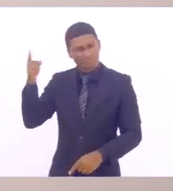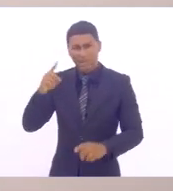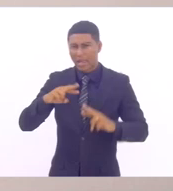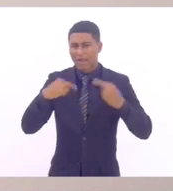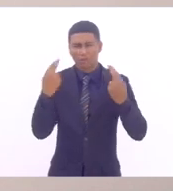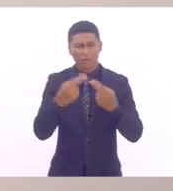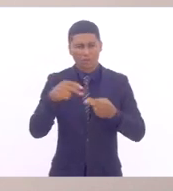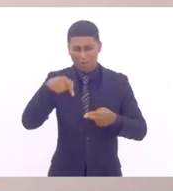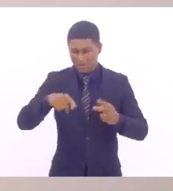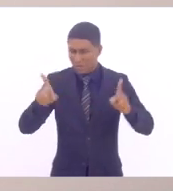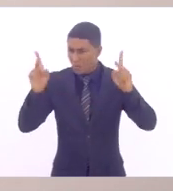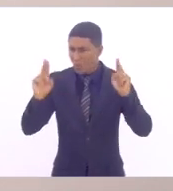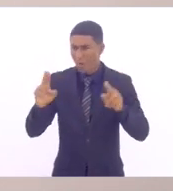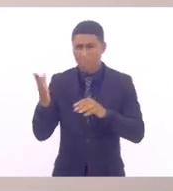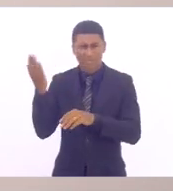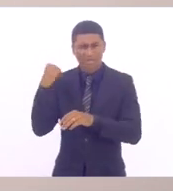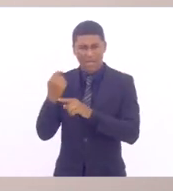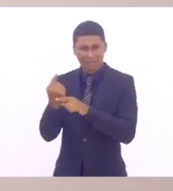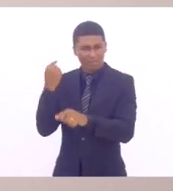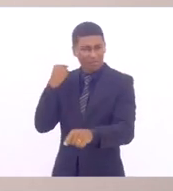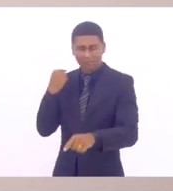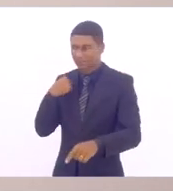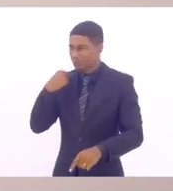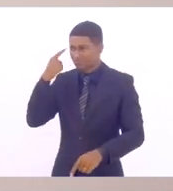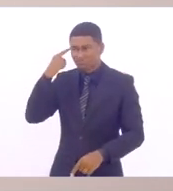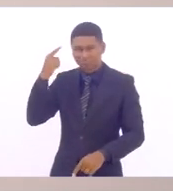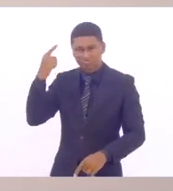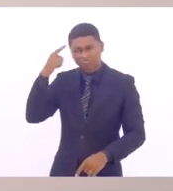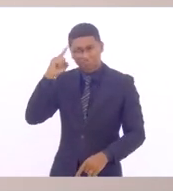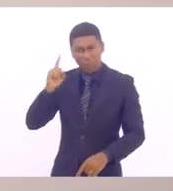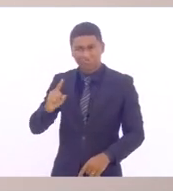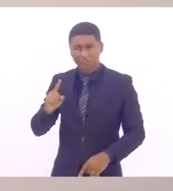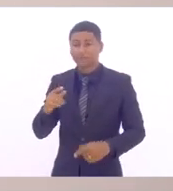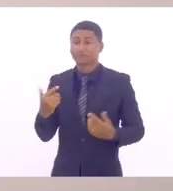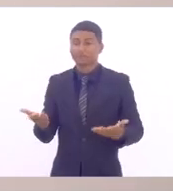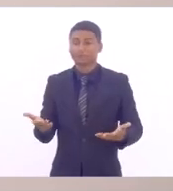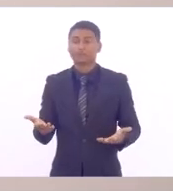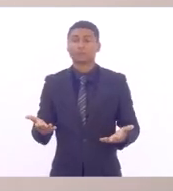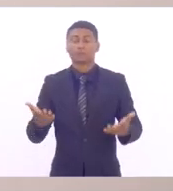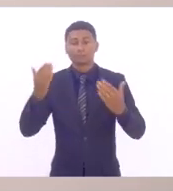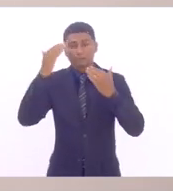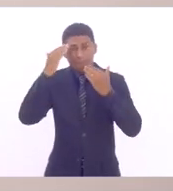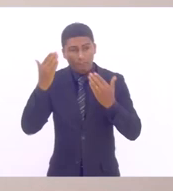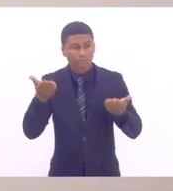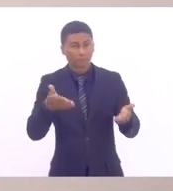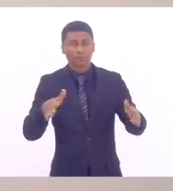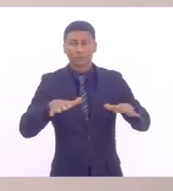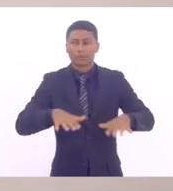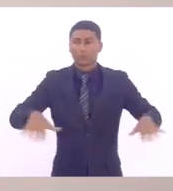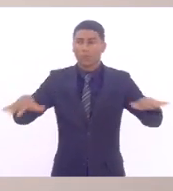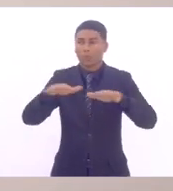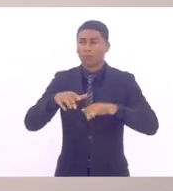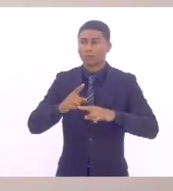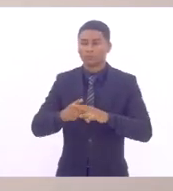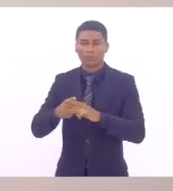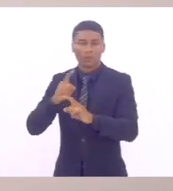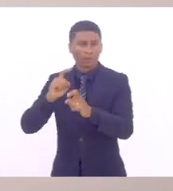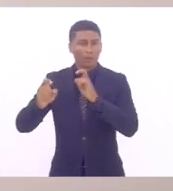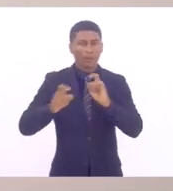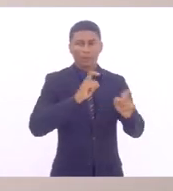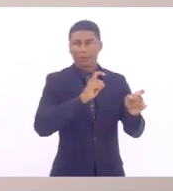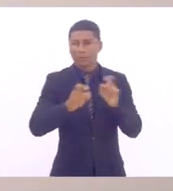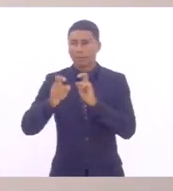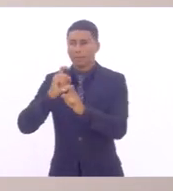magnitude, nessa importância. Então, já de antemão, agradeço a todos pelo diálogo que está sendo aberto, que está sendo conduzido aqui